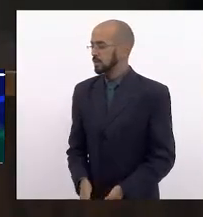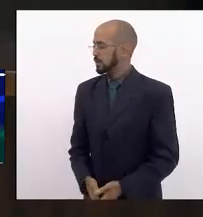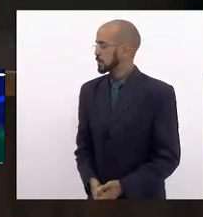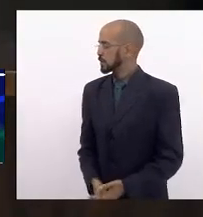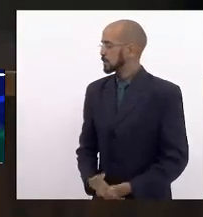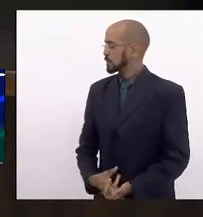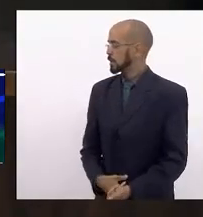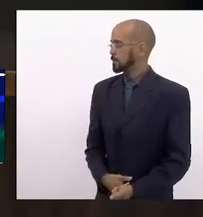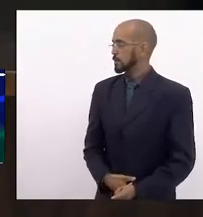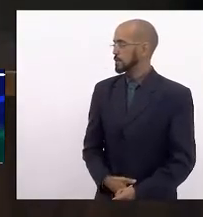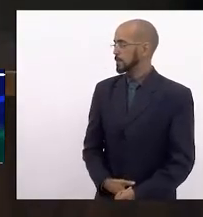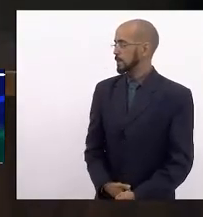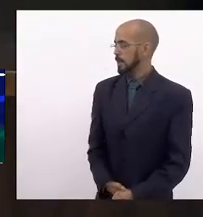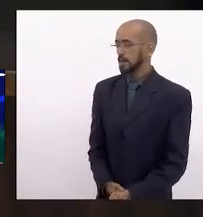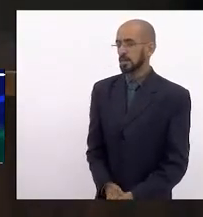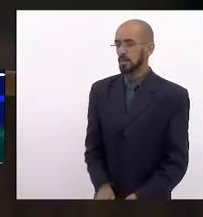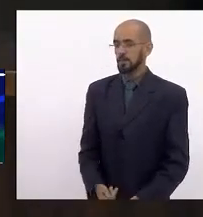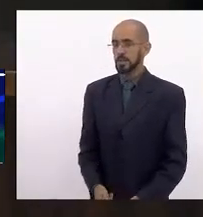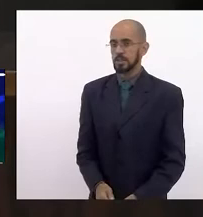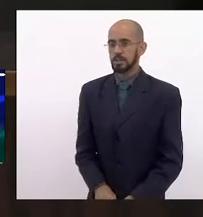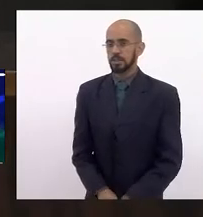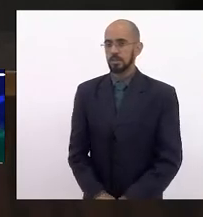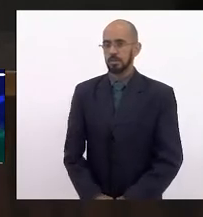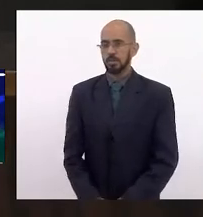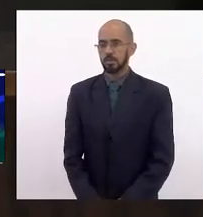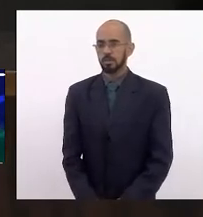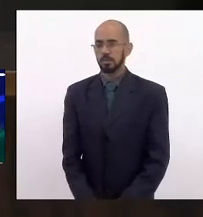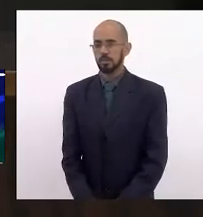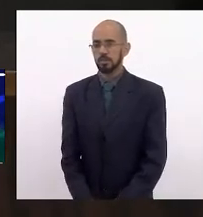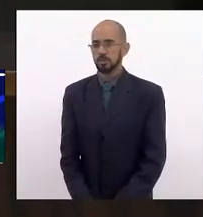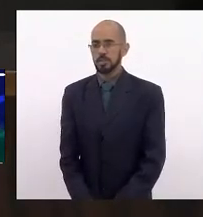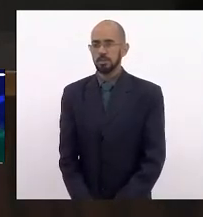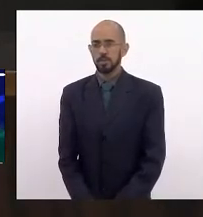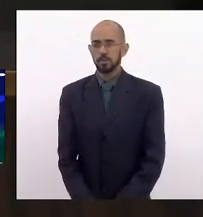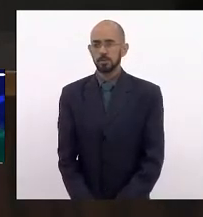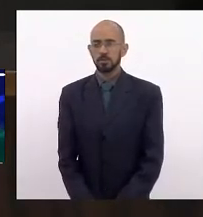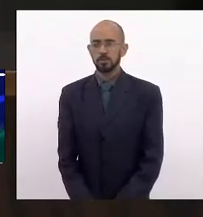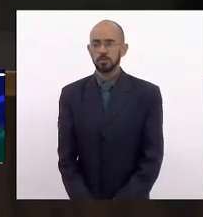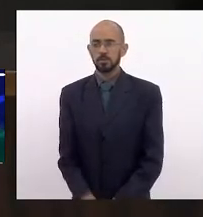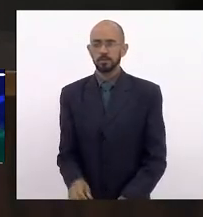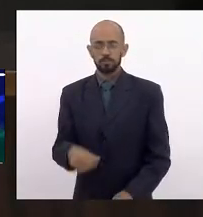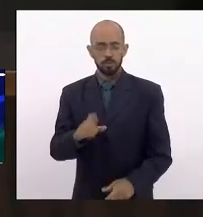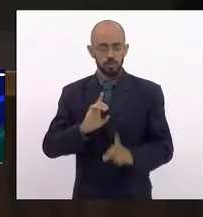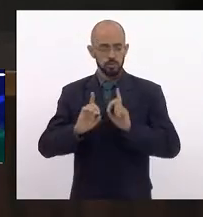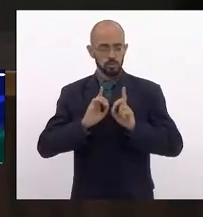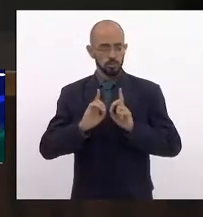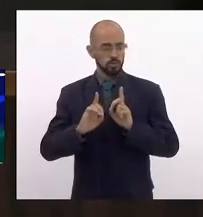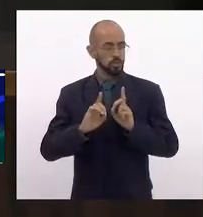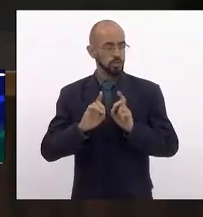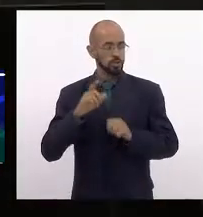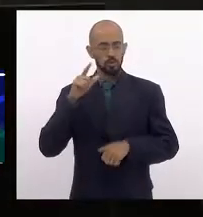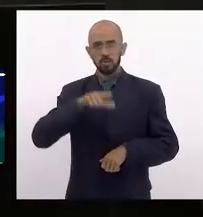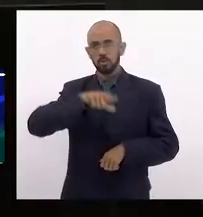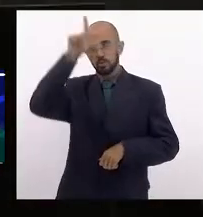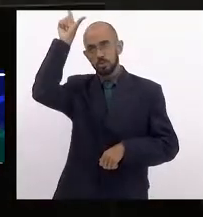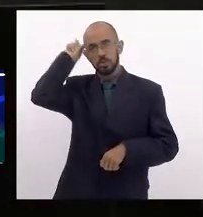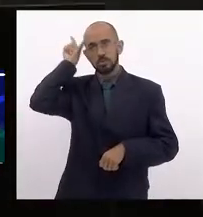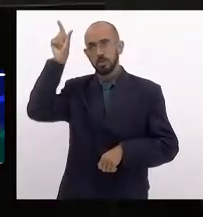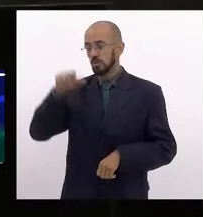eu posso ir a senhora Presidente para discutir Deputado Luiz Paulo senhora